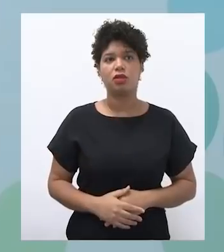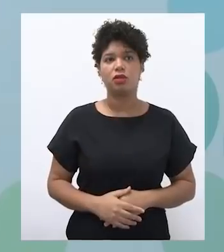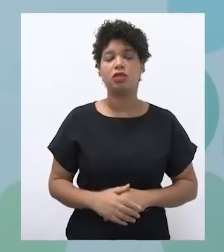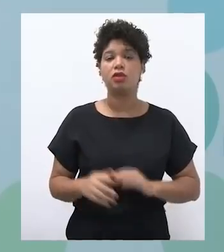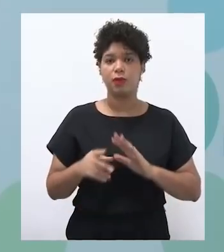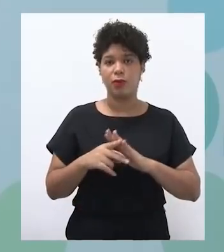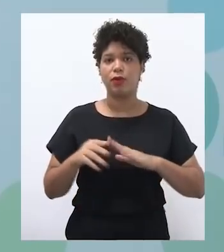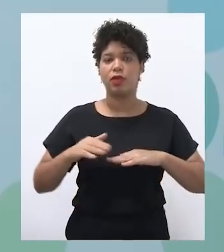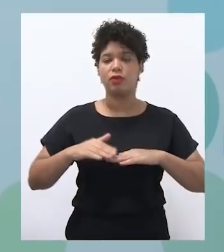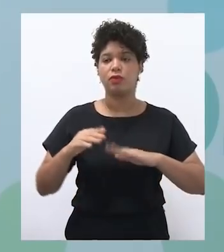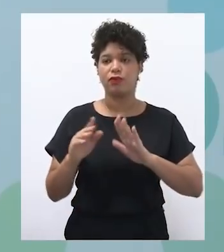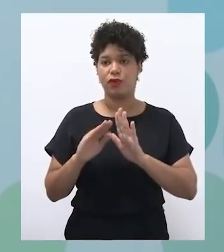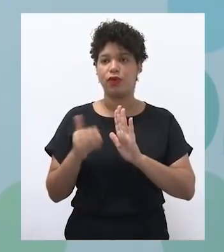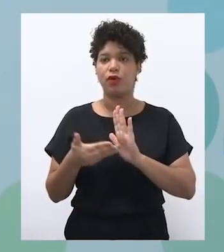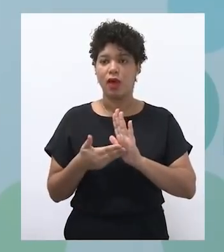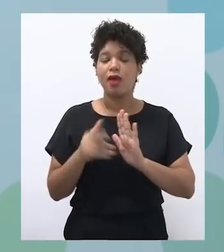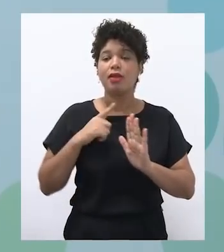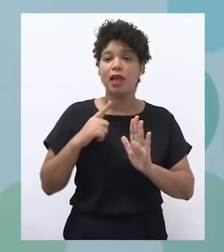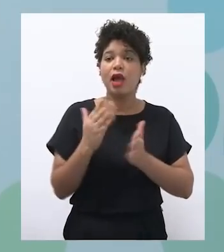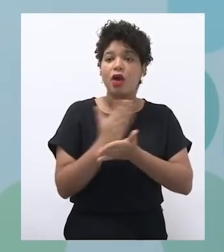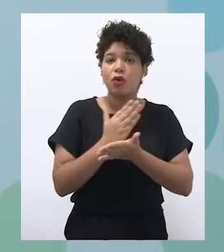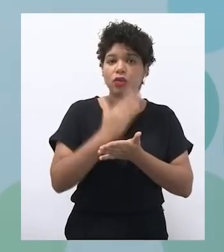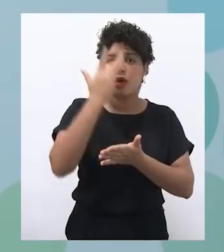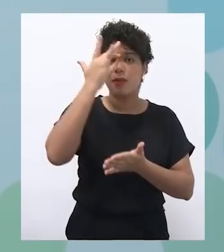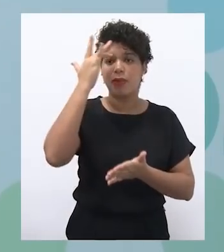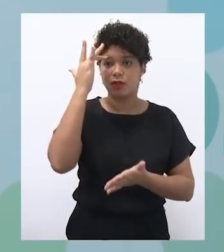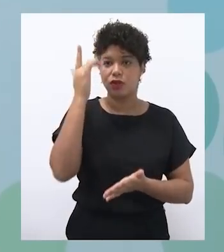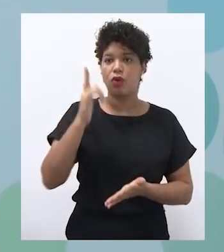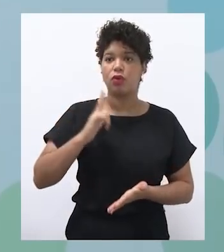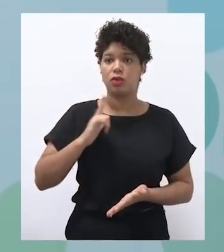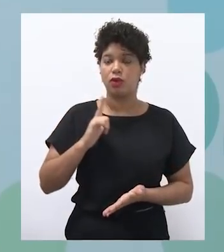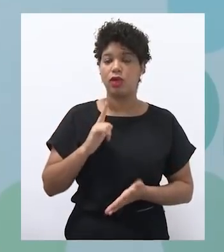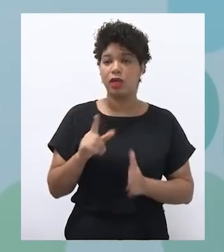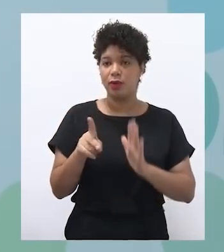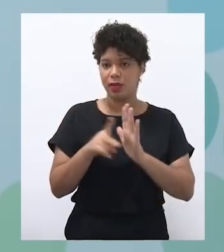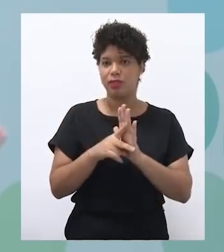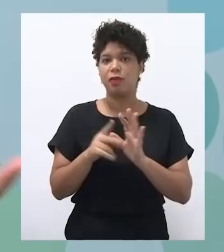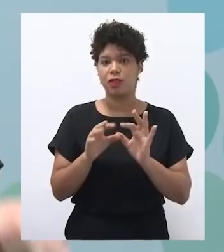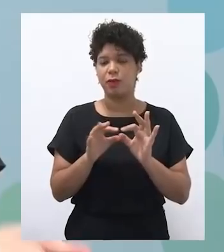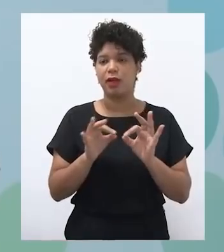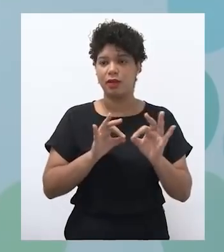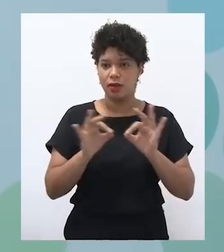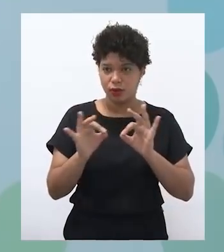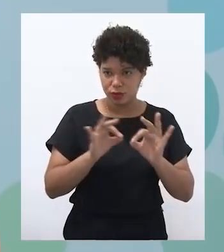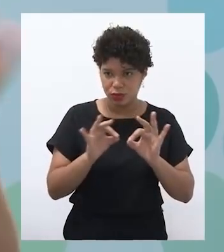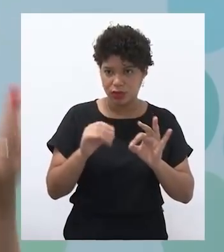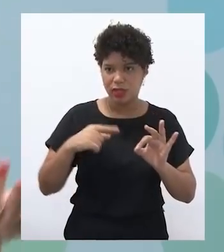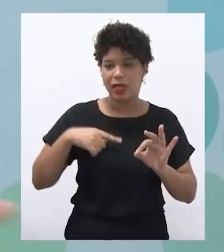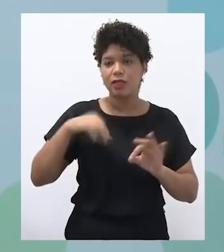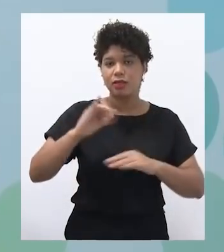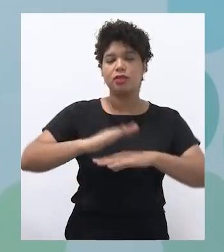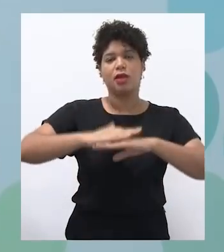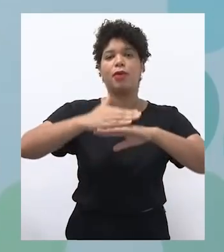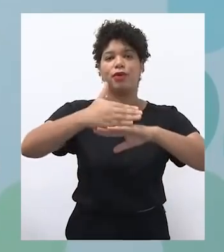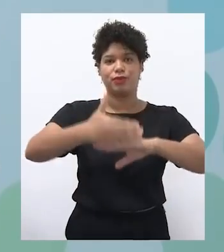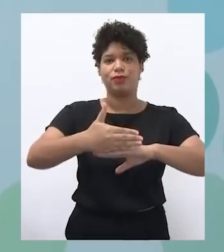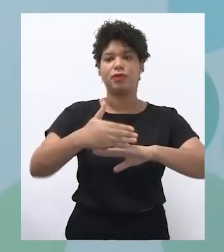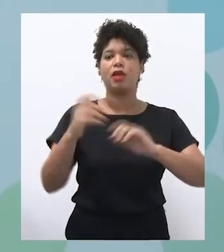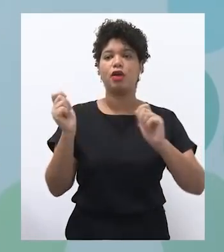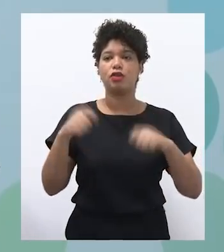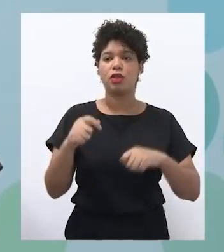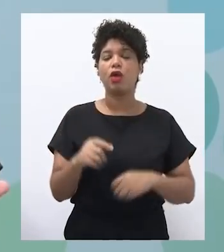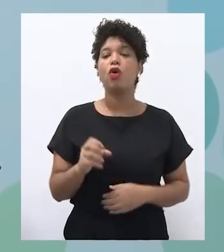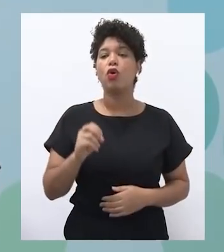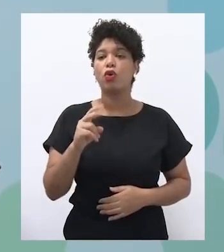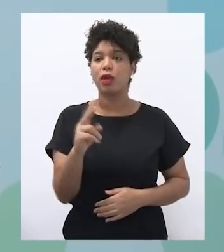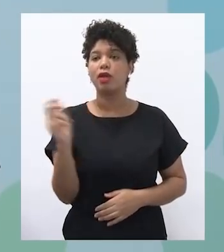professores não têm o recurso. Então tiveram algumas pessoas aqui que colocaram, olha, eu não tenho notebook, eu não tenho celular, enfim,